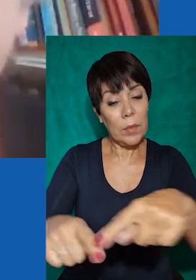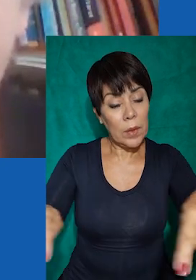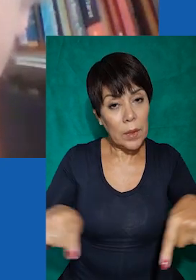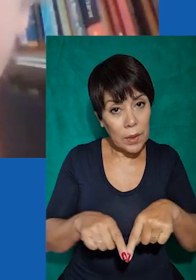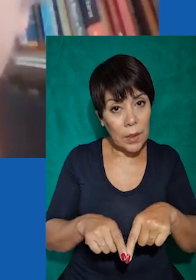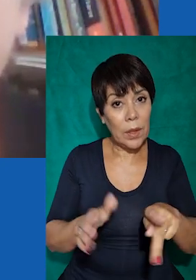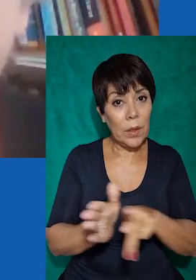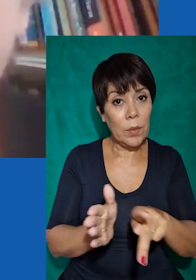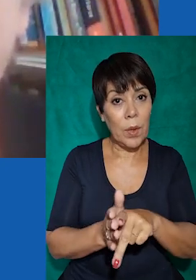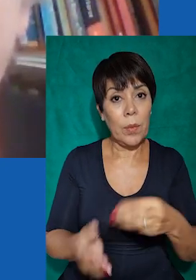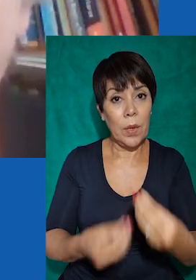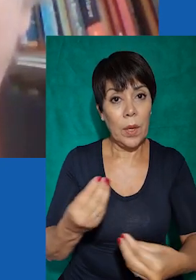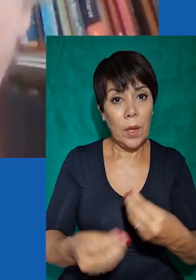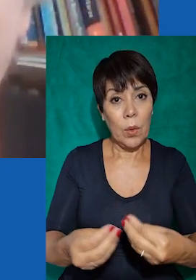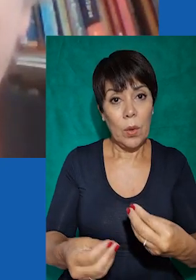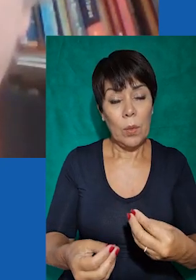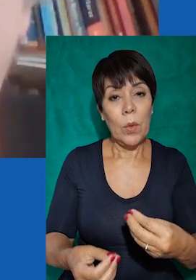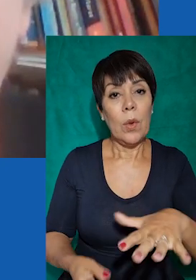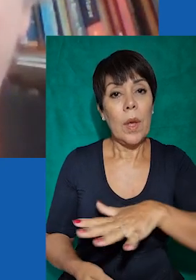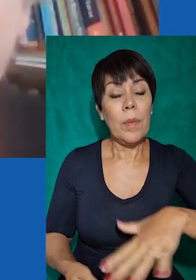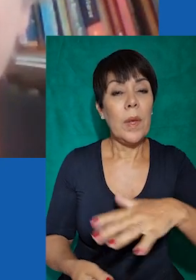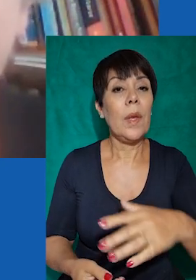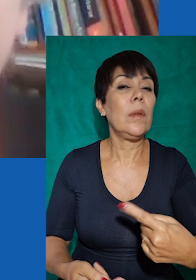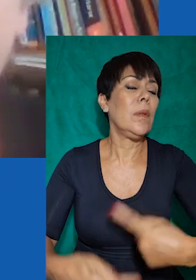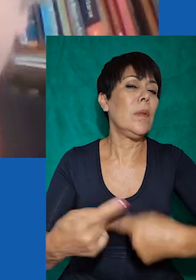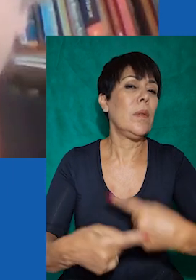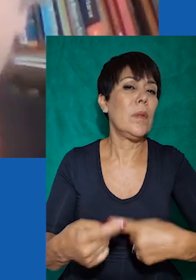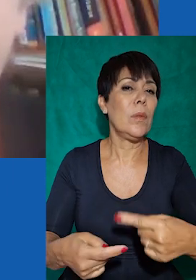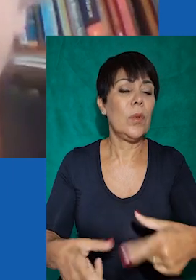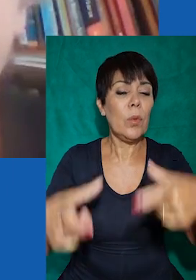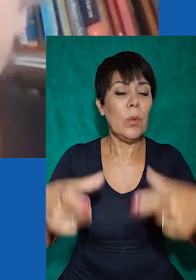e como estava sendo tratado o ambiente nessas propriedades.